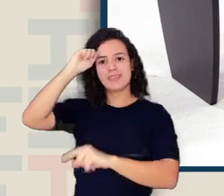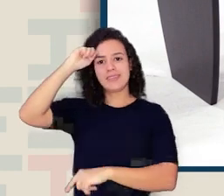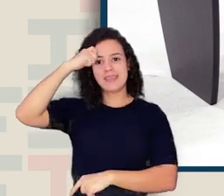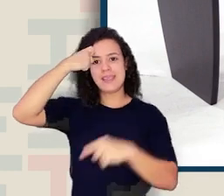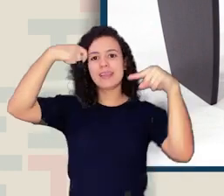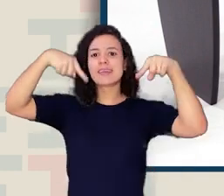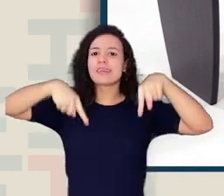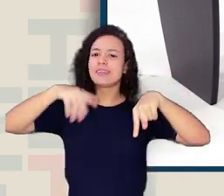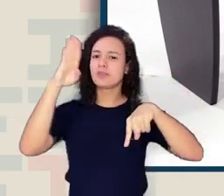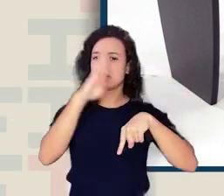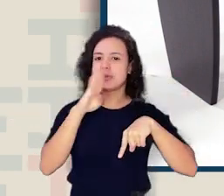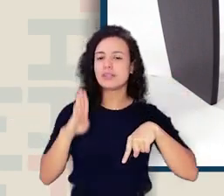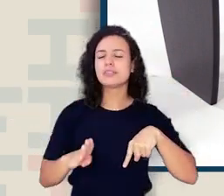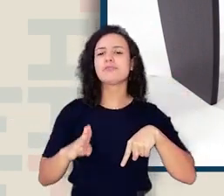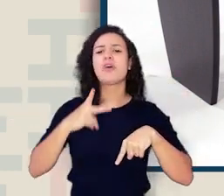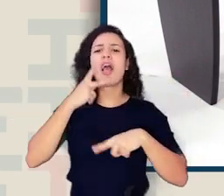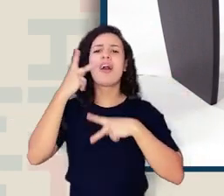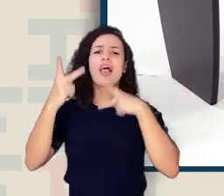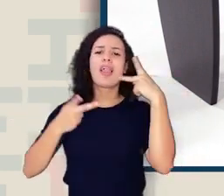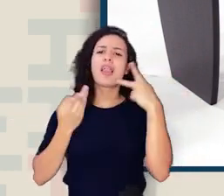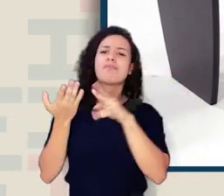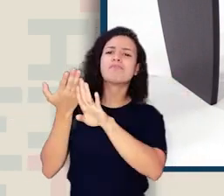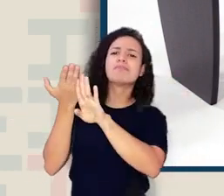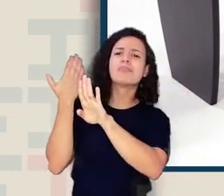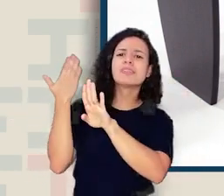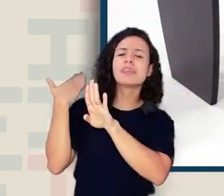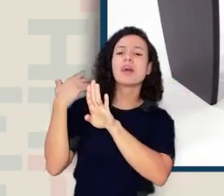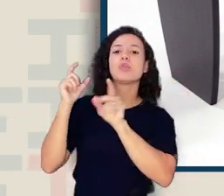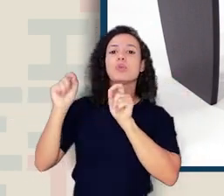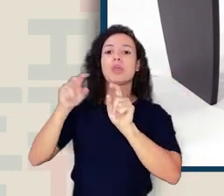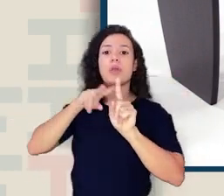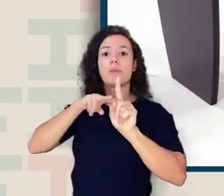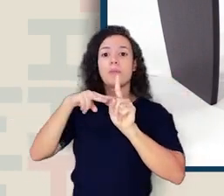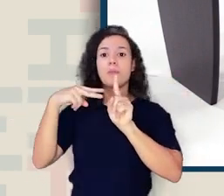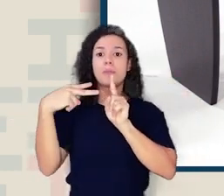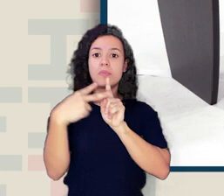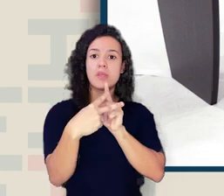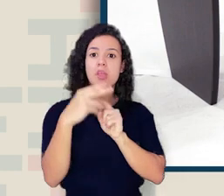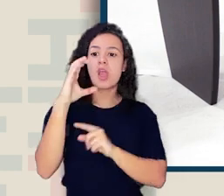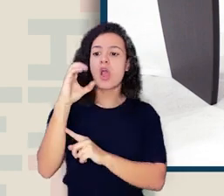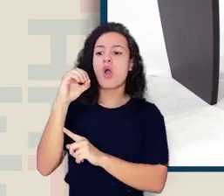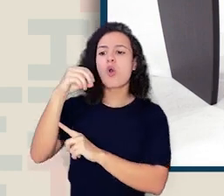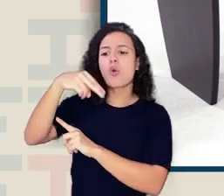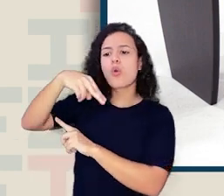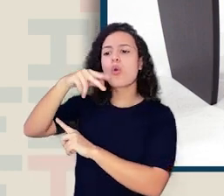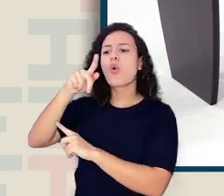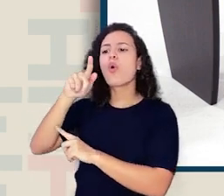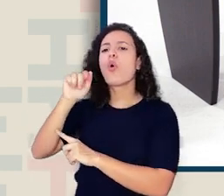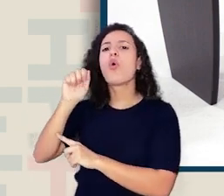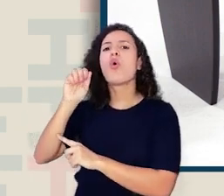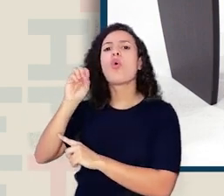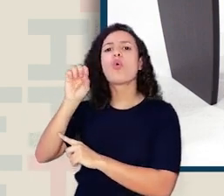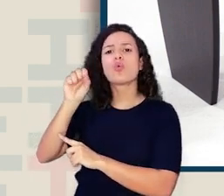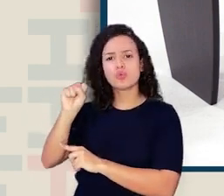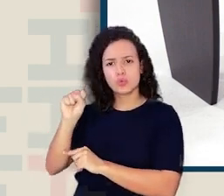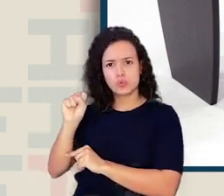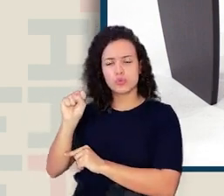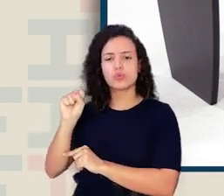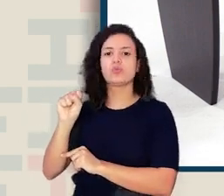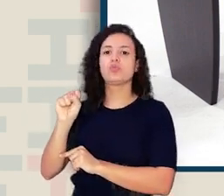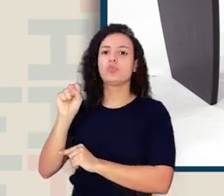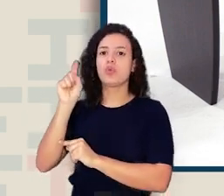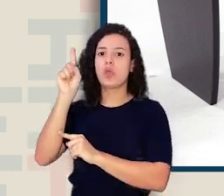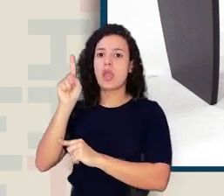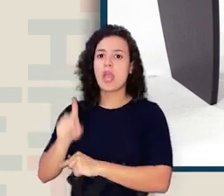aqui no Brasil, falava muito de uma perspectiva do Alto dos Congos. Esse Alto